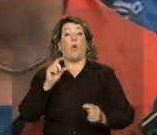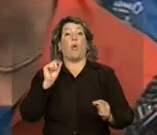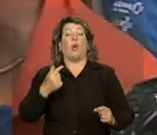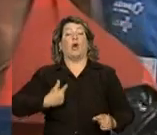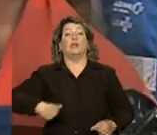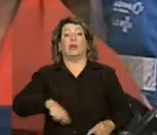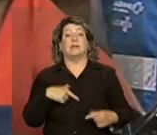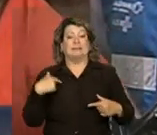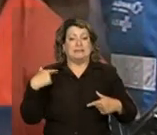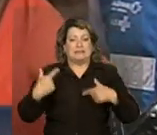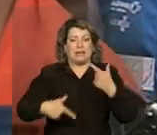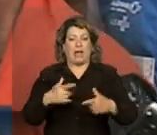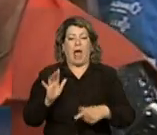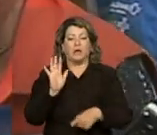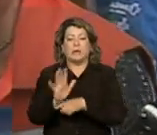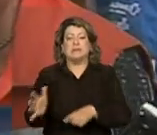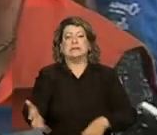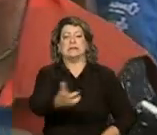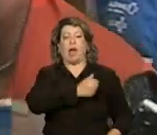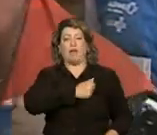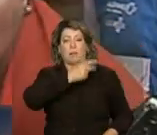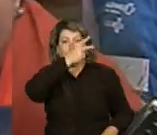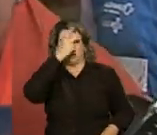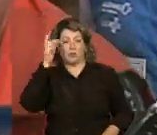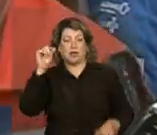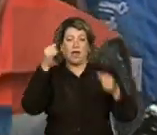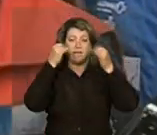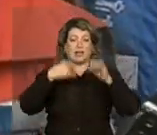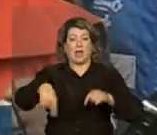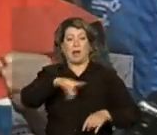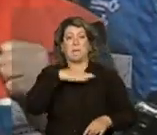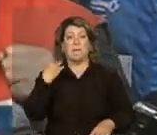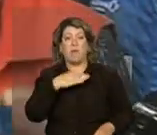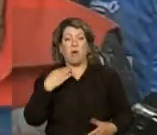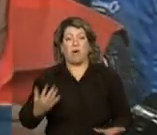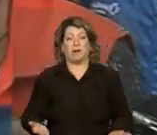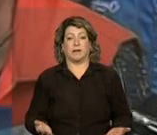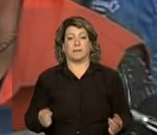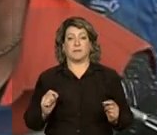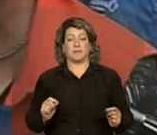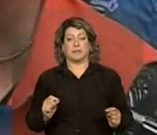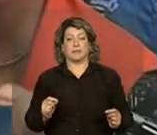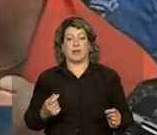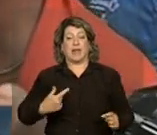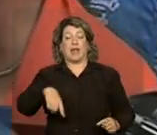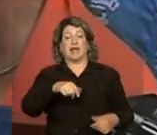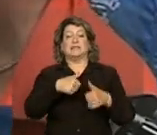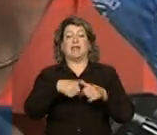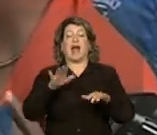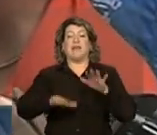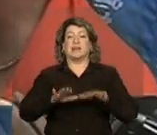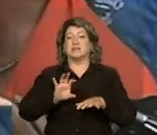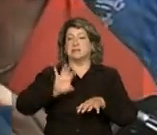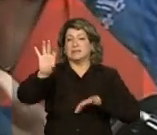age para resgatar as pessoas, para impedir que morram, para quando elas estão